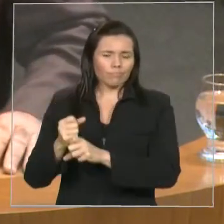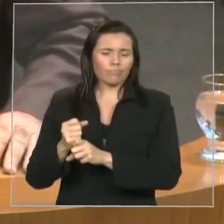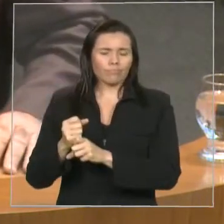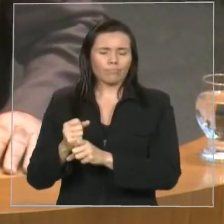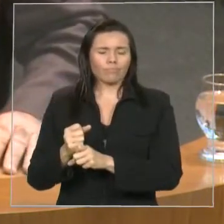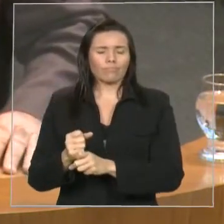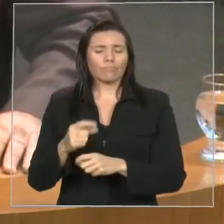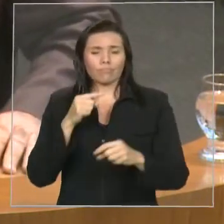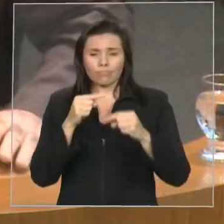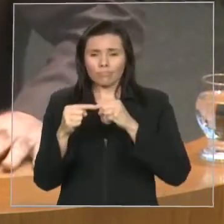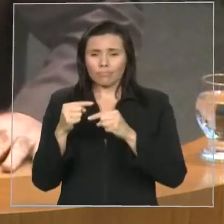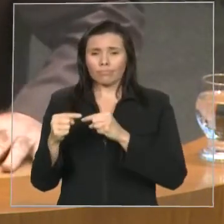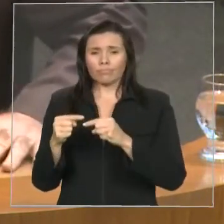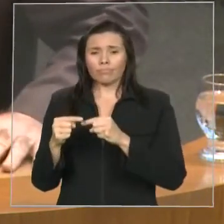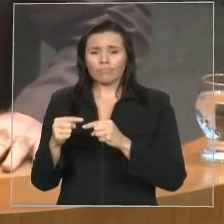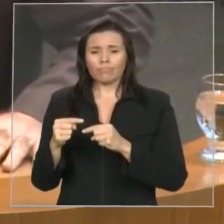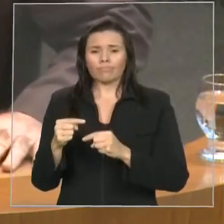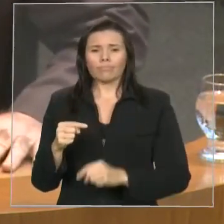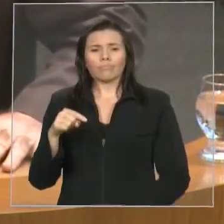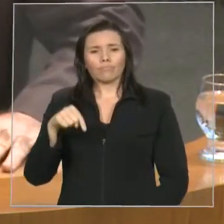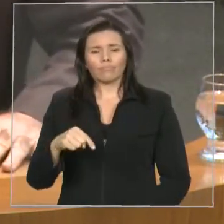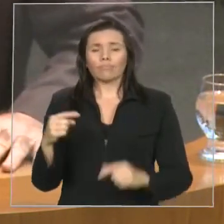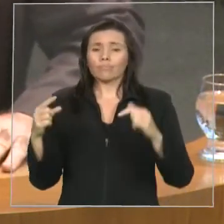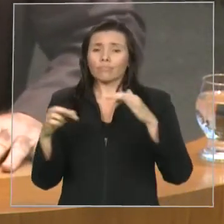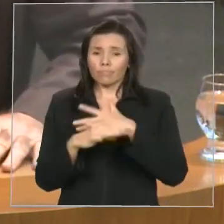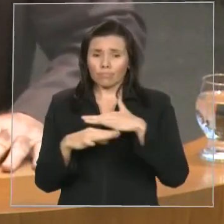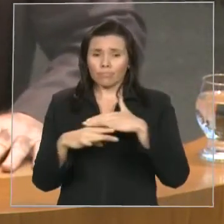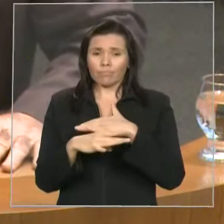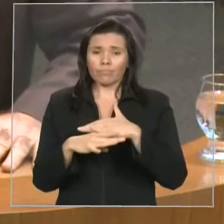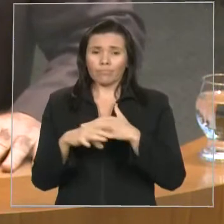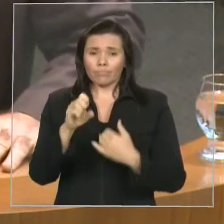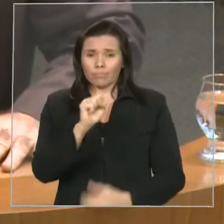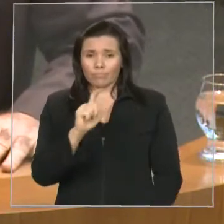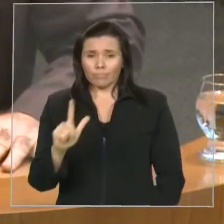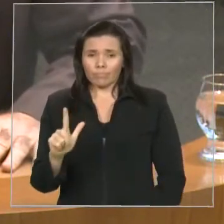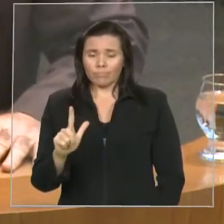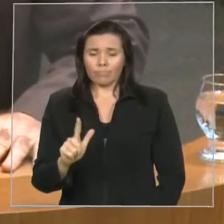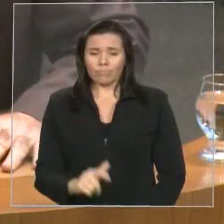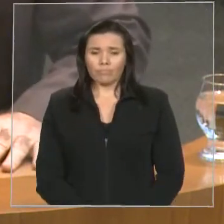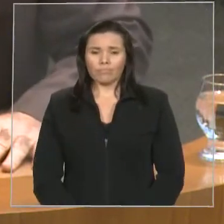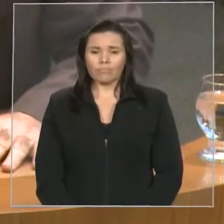política, sobretudo da nossa cidade de São Luís.